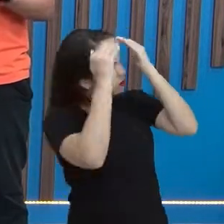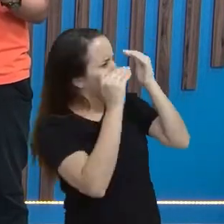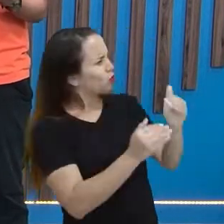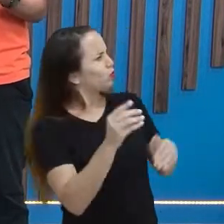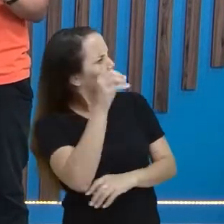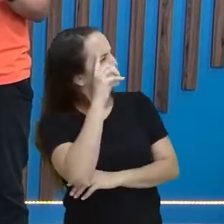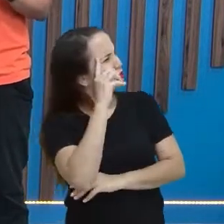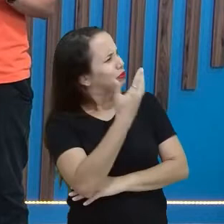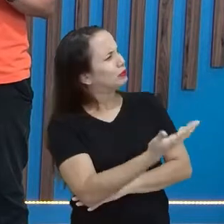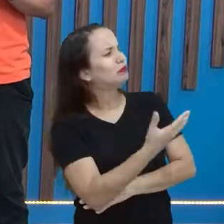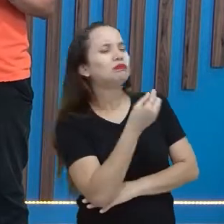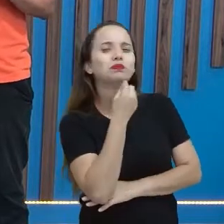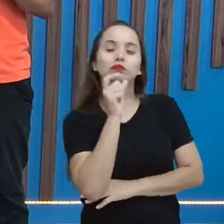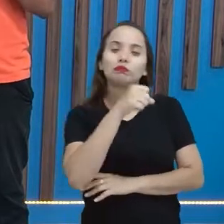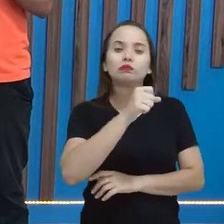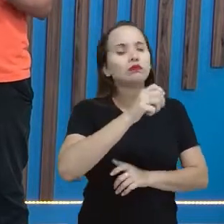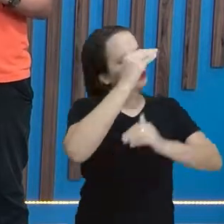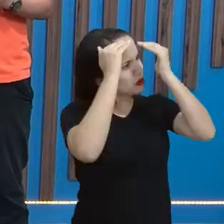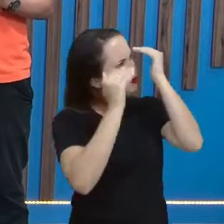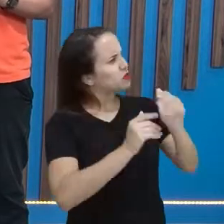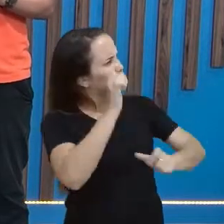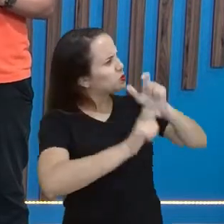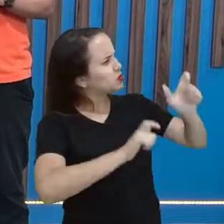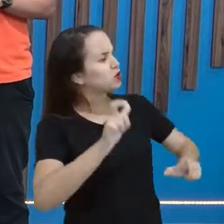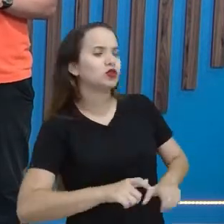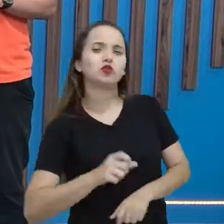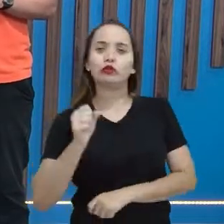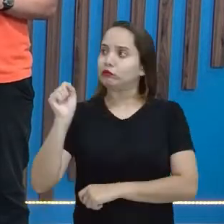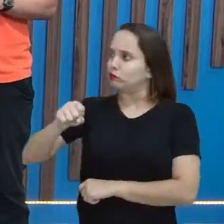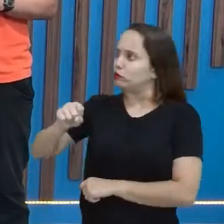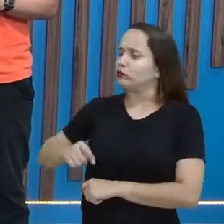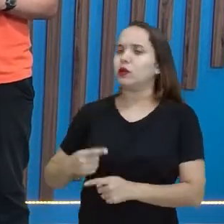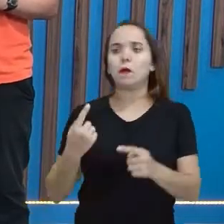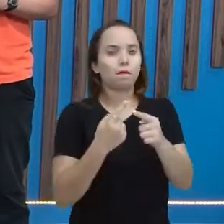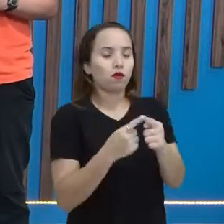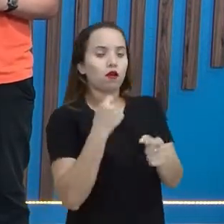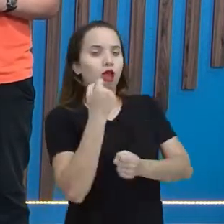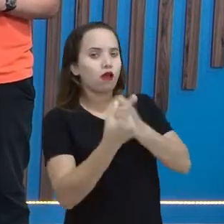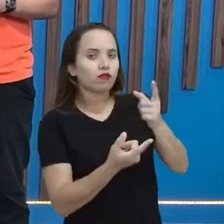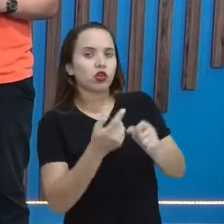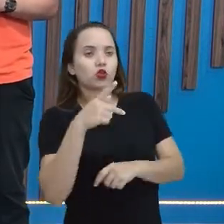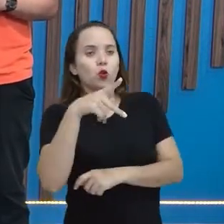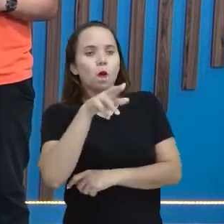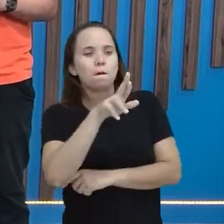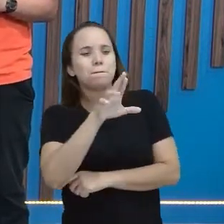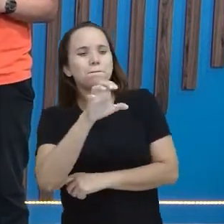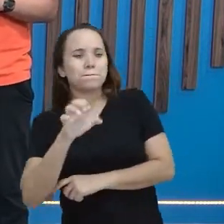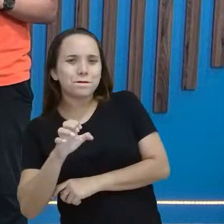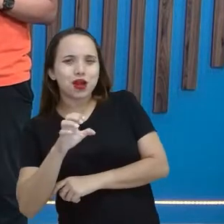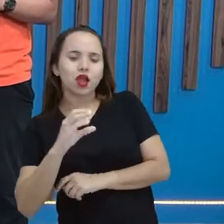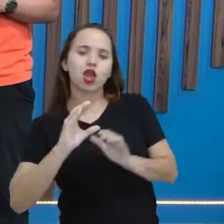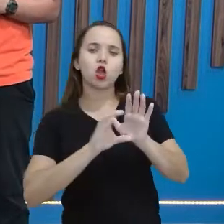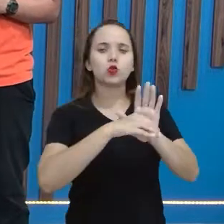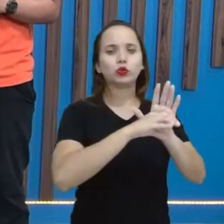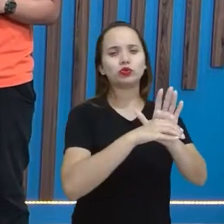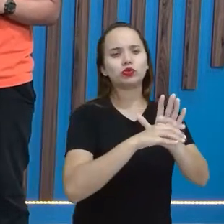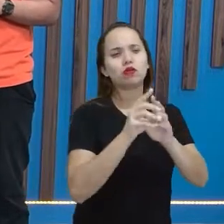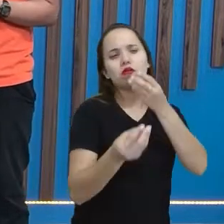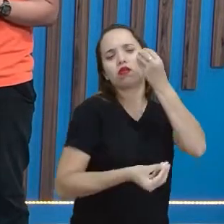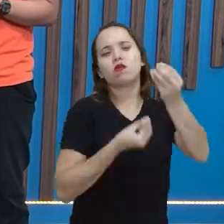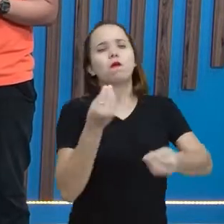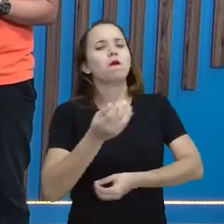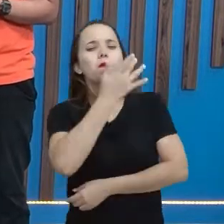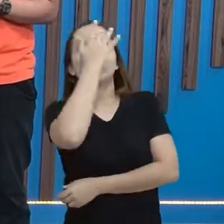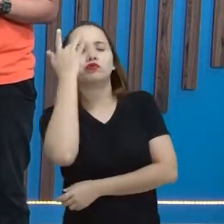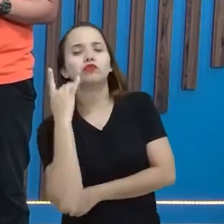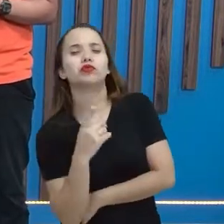Armando? Exatamente. De respeitar as pessoas, né? Exatamente. Porque muitas vezes tem muitos preconceitos de como as pessoas devem se portar,